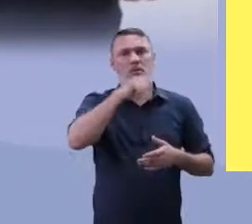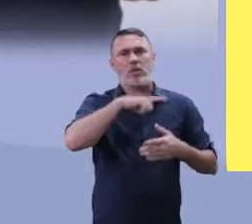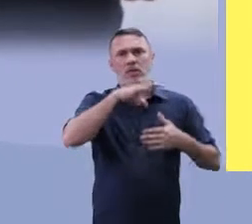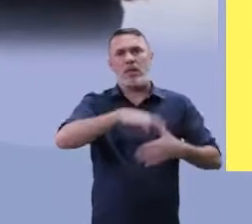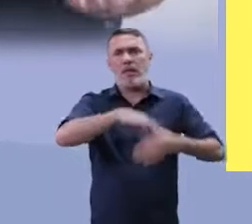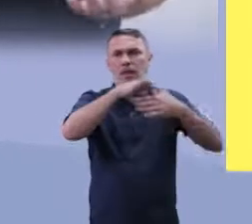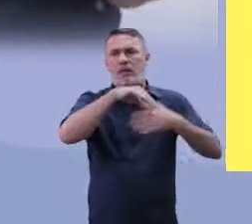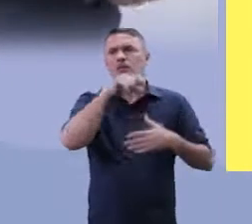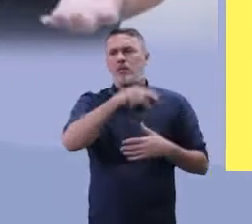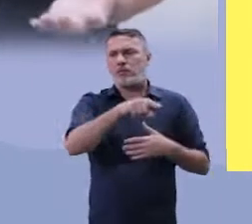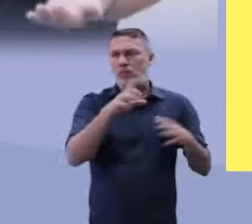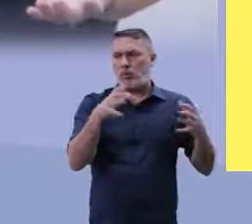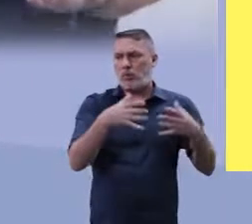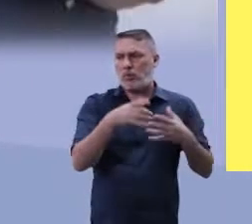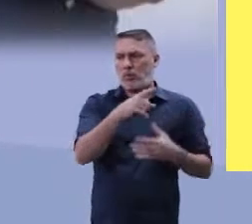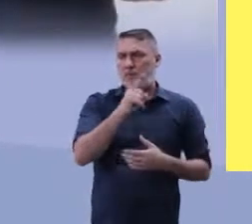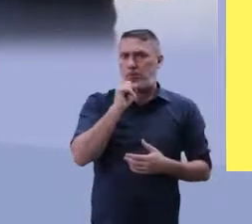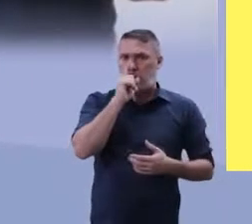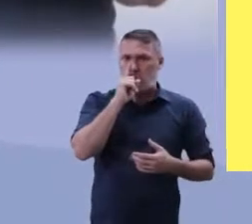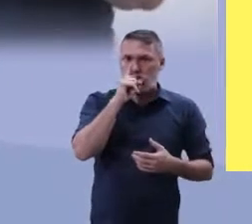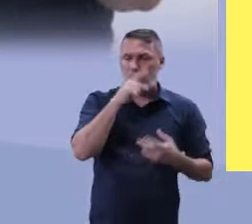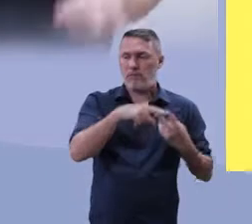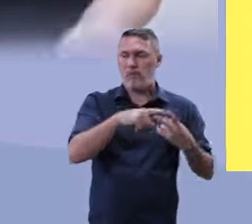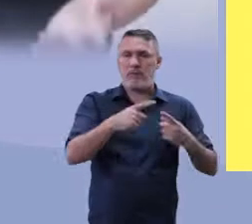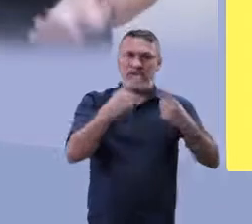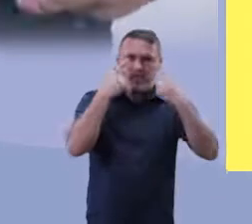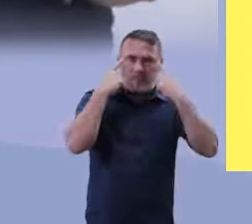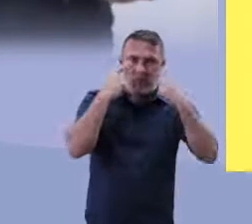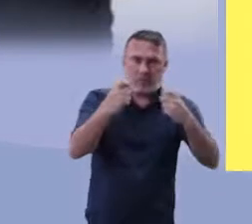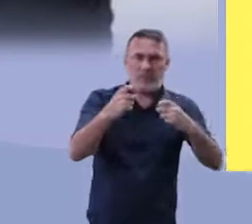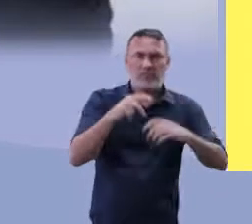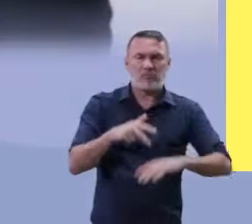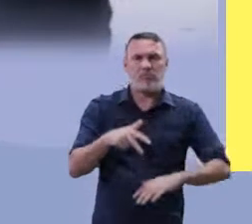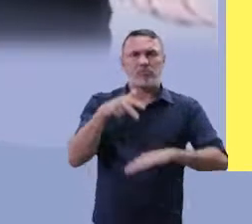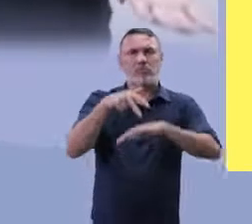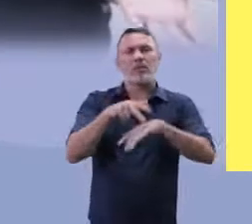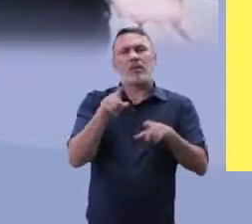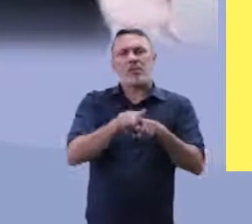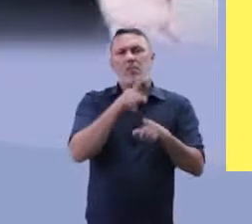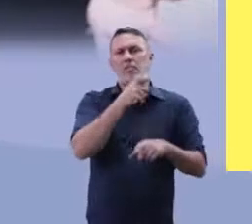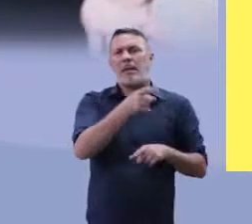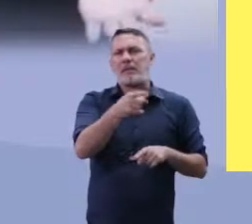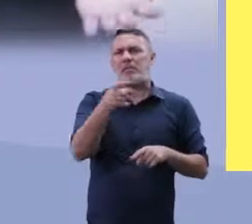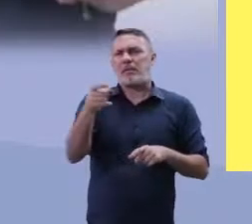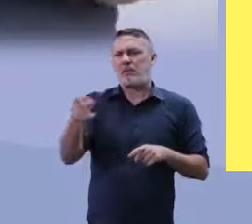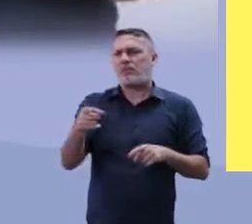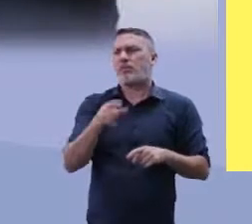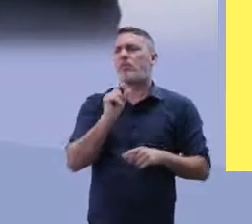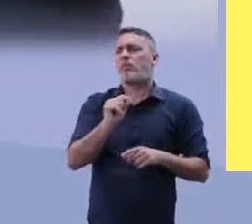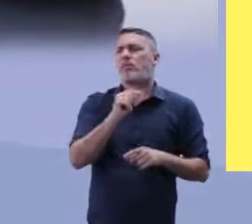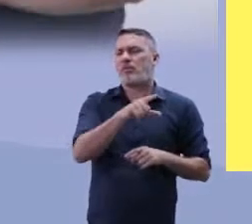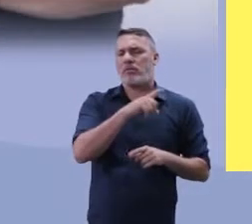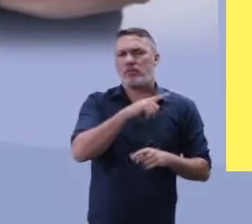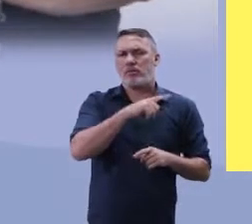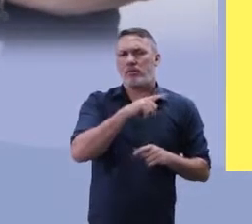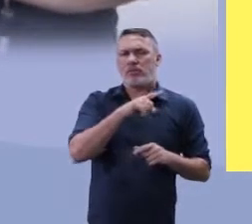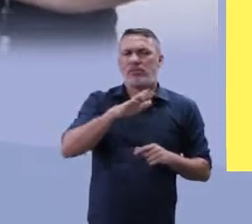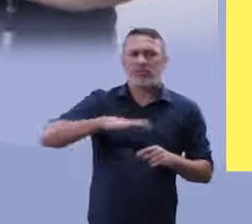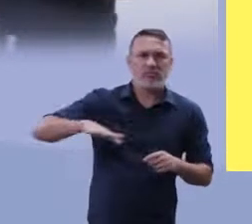trazia um líder perigoso, um líder violento, um assassino que